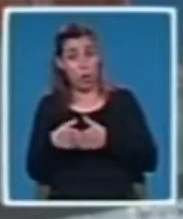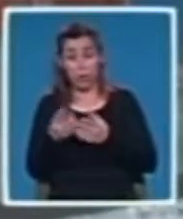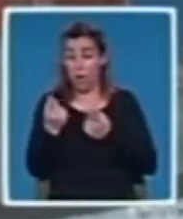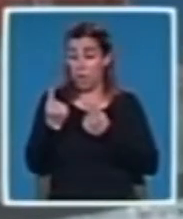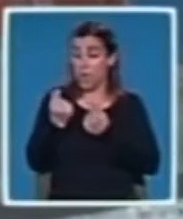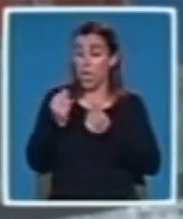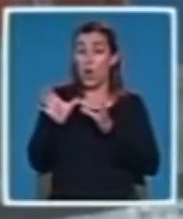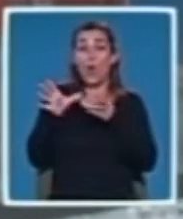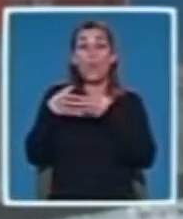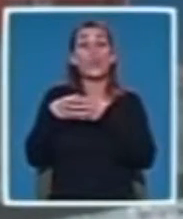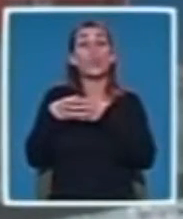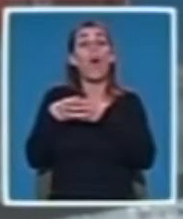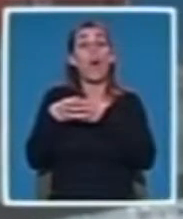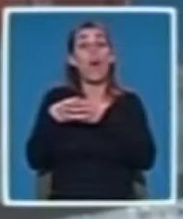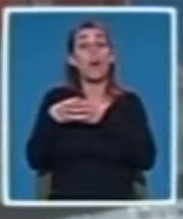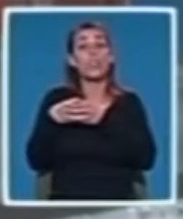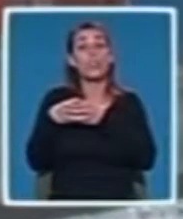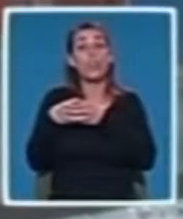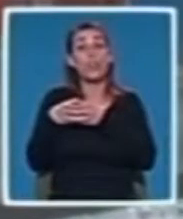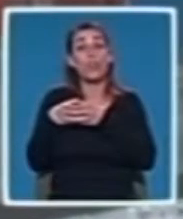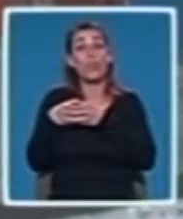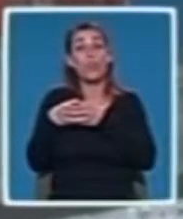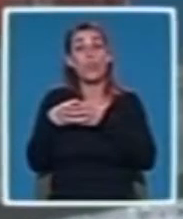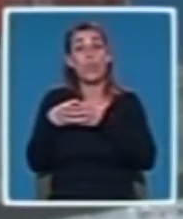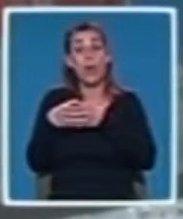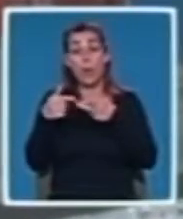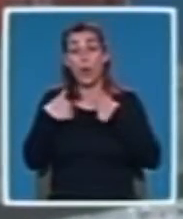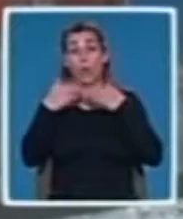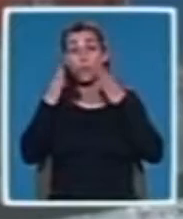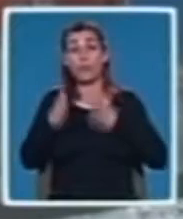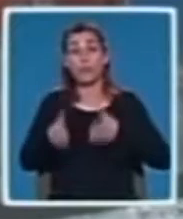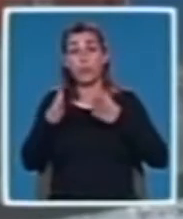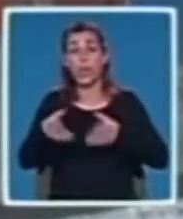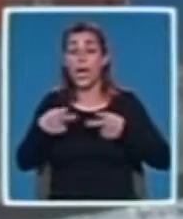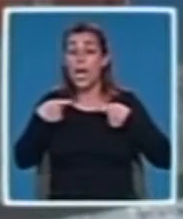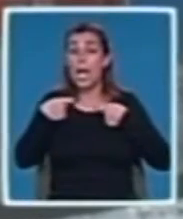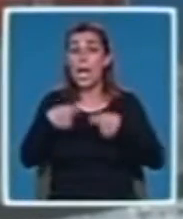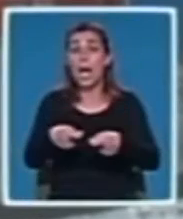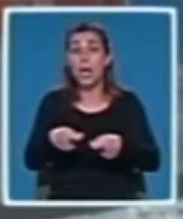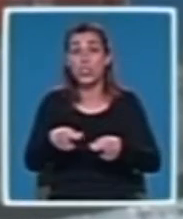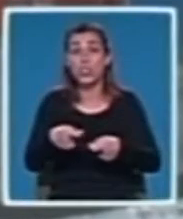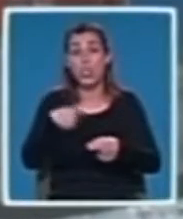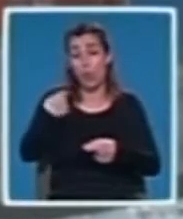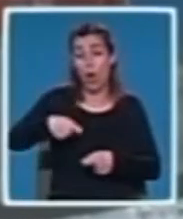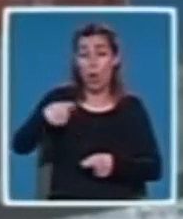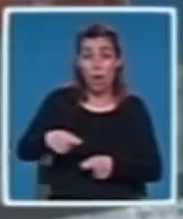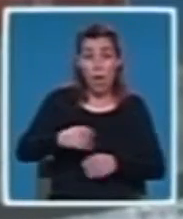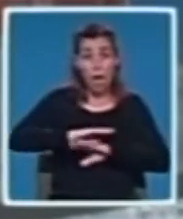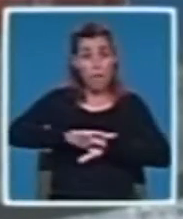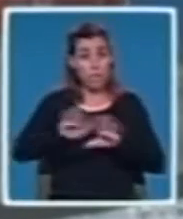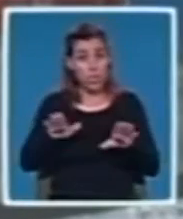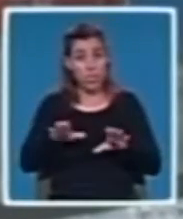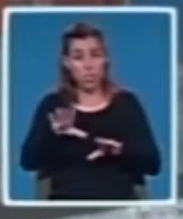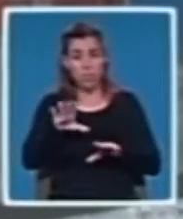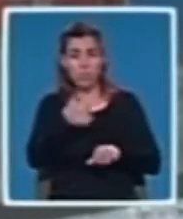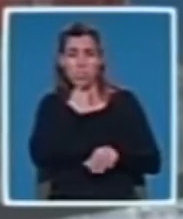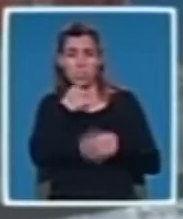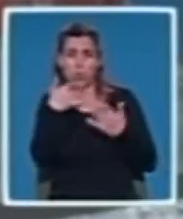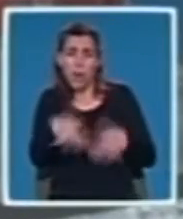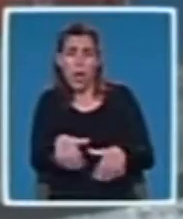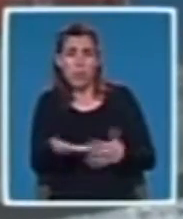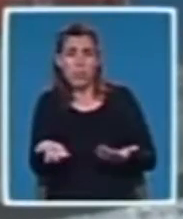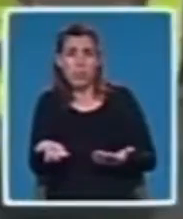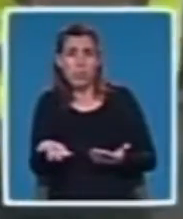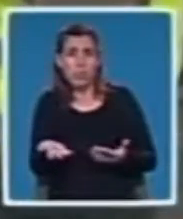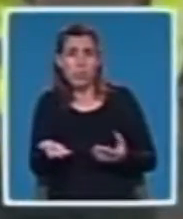comunitários para precisamente deixarmos de gastar esse dinheiro no fretamento neves também é uma opção mas